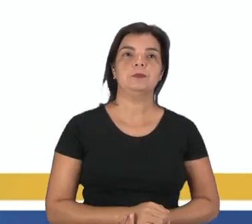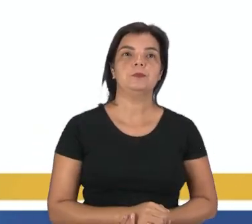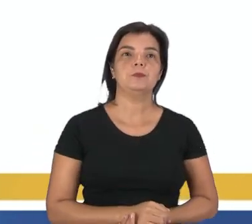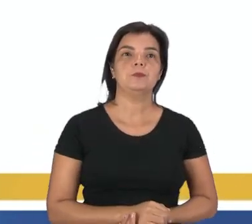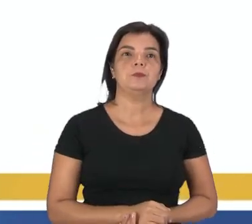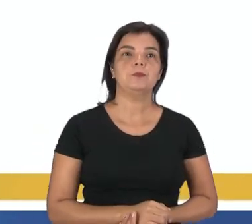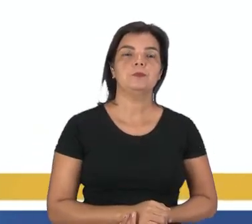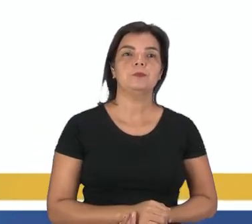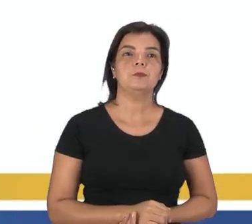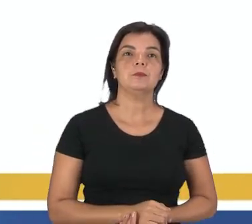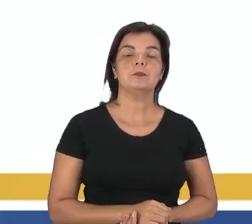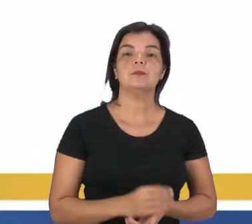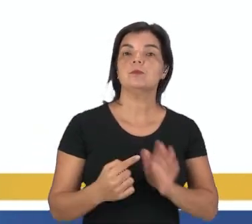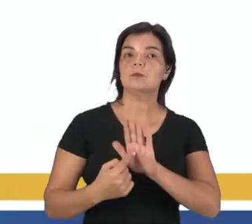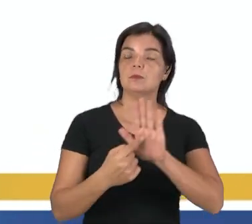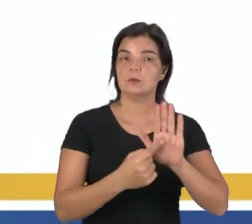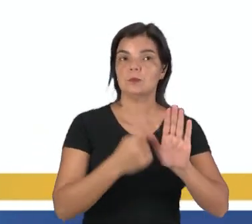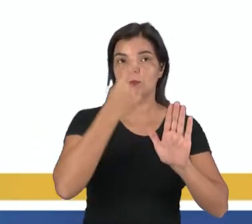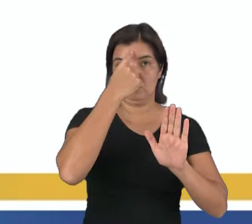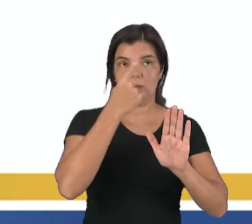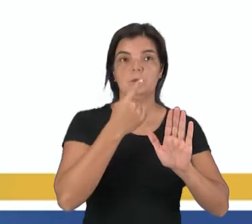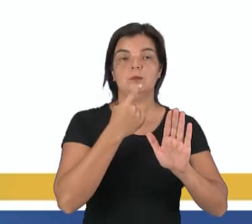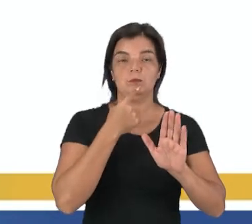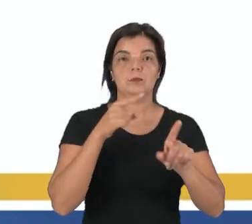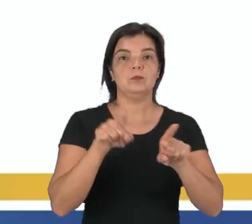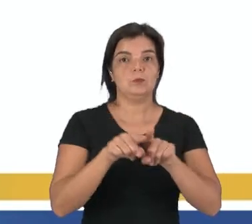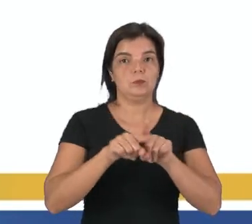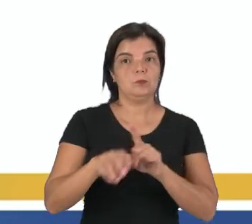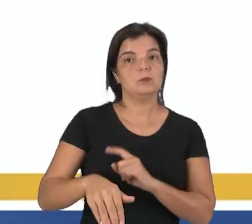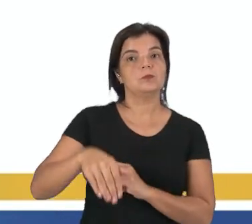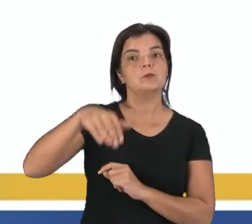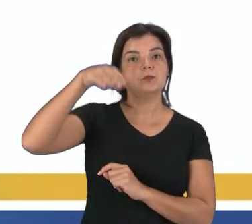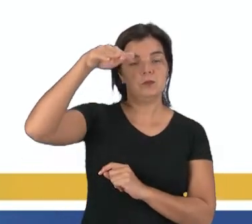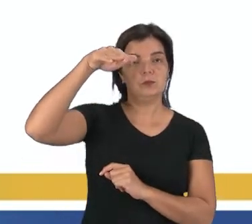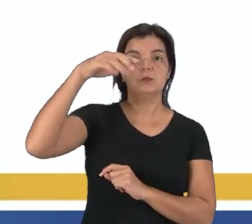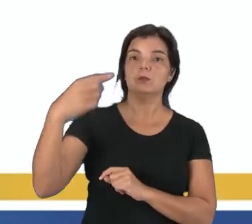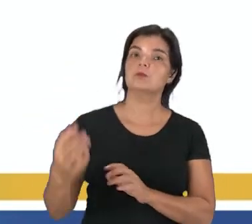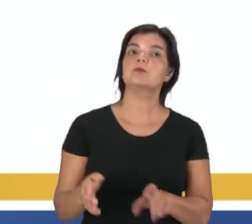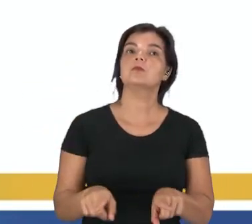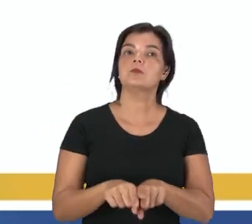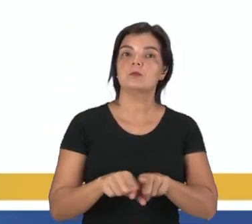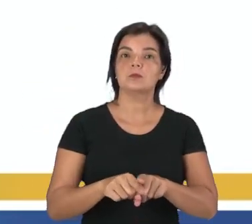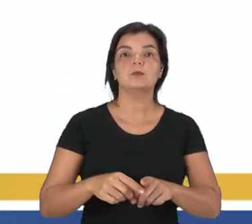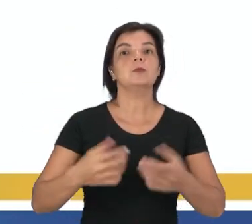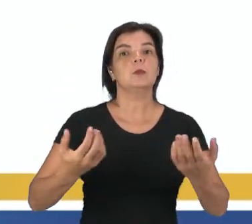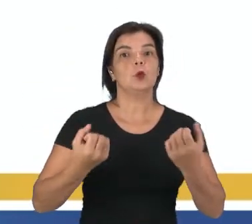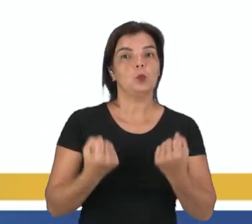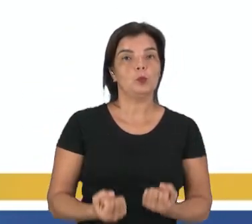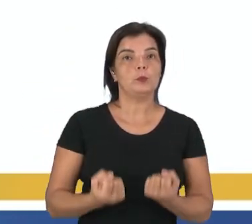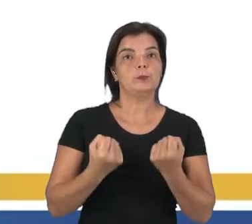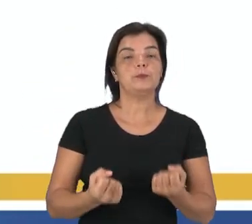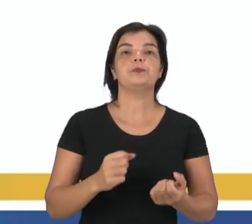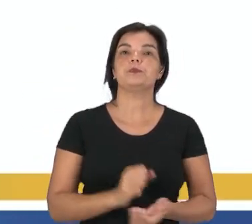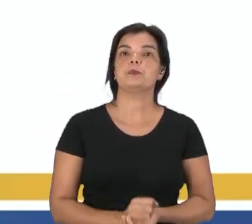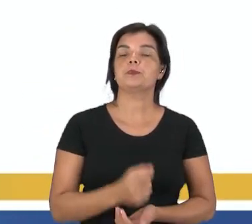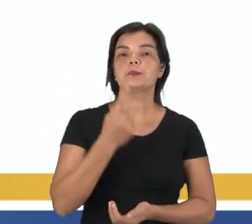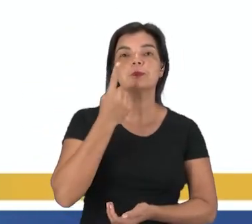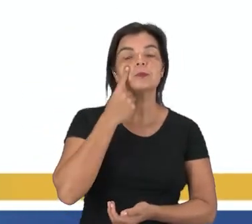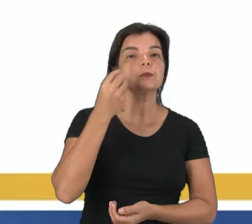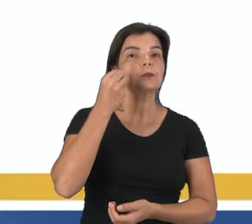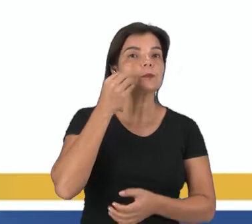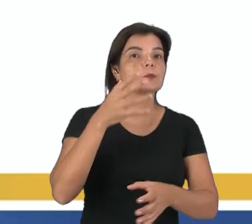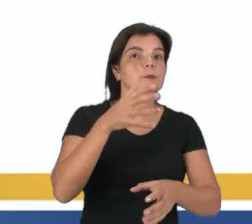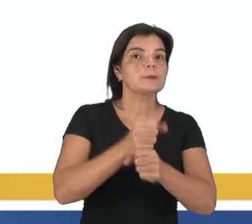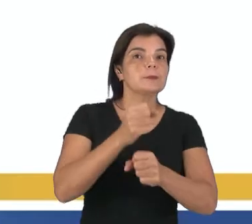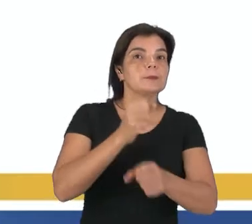exemplo. Ali eu tenho as grandezas tamanho, né, a altura e o peso. Se eu fosse tentar